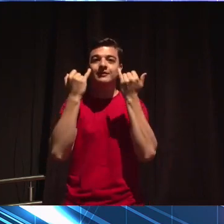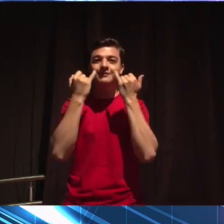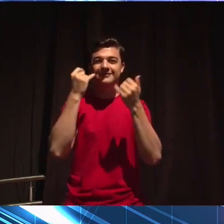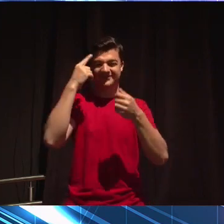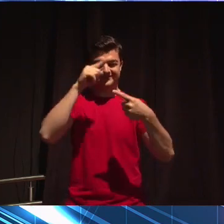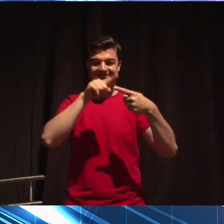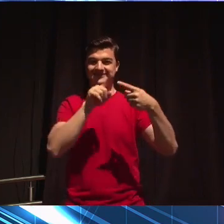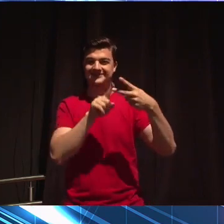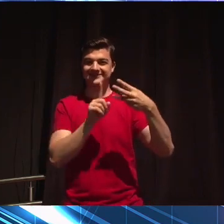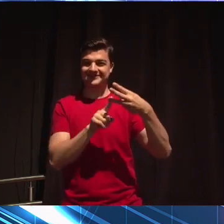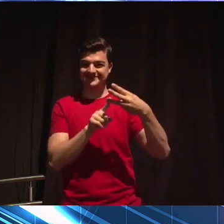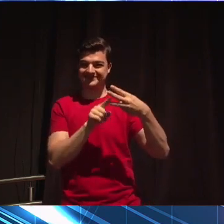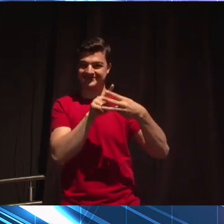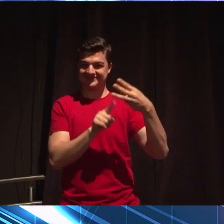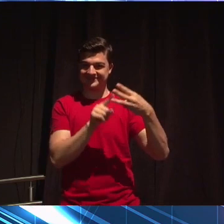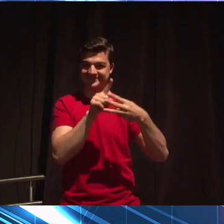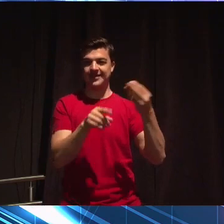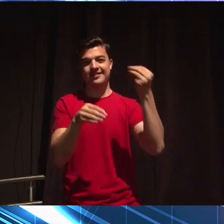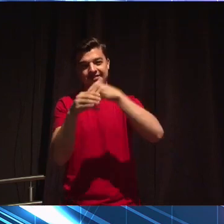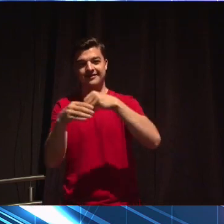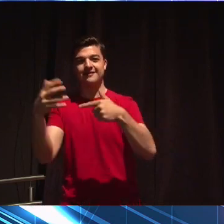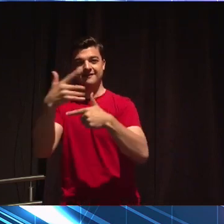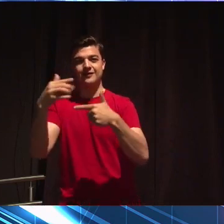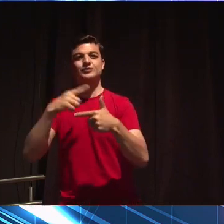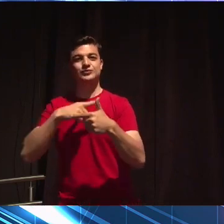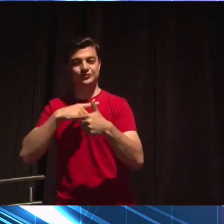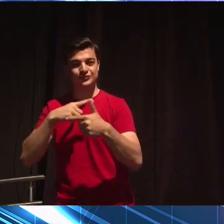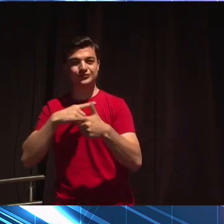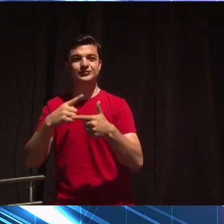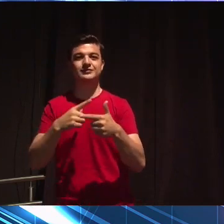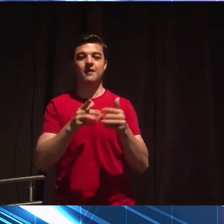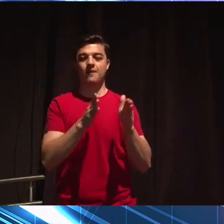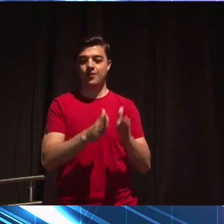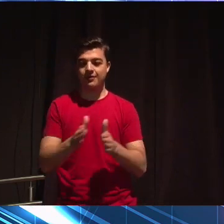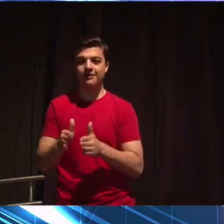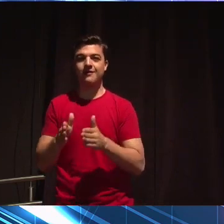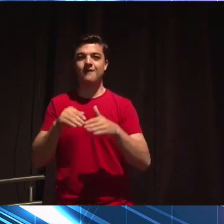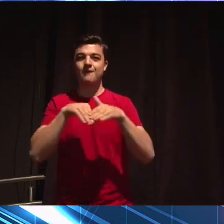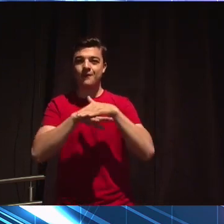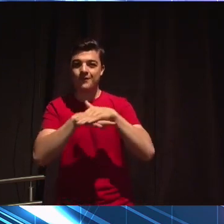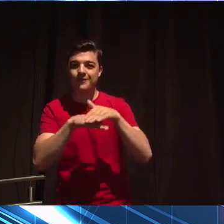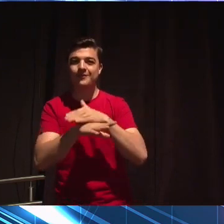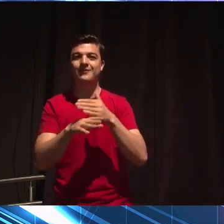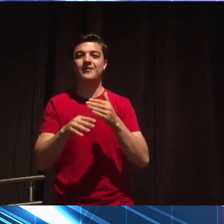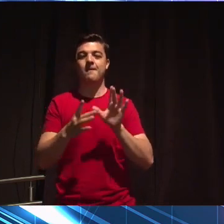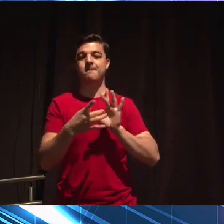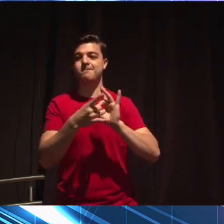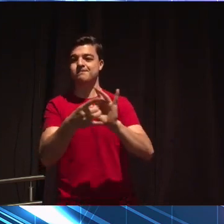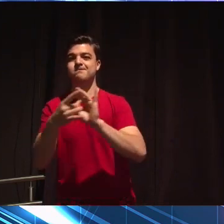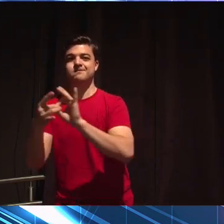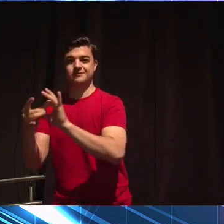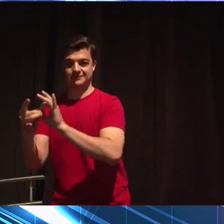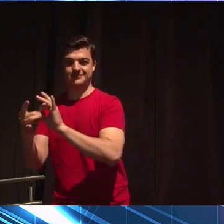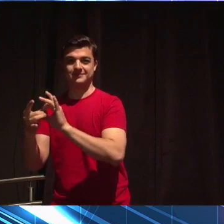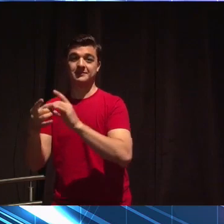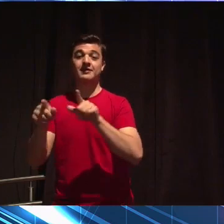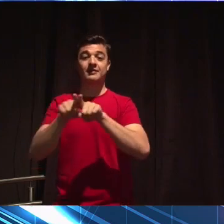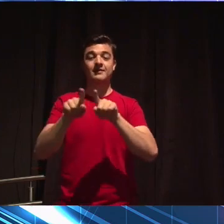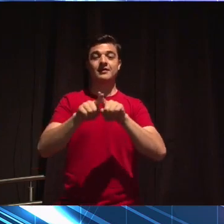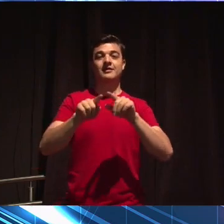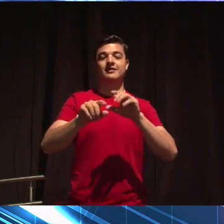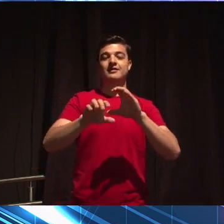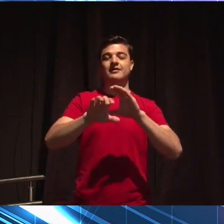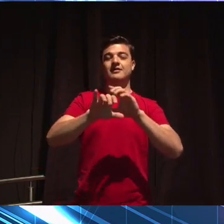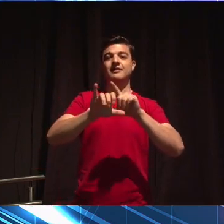conectividade. Certo? Processamento, armazenamento, conectividade. O Netflix, assim como o YouTube, assim como a